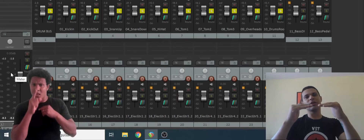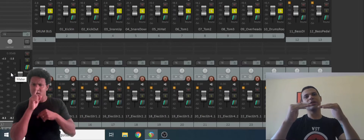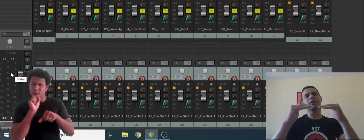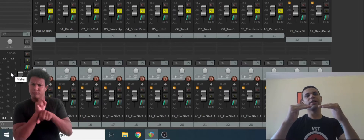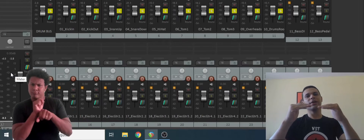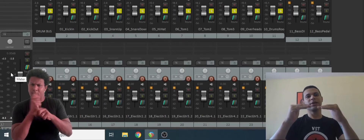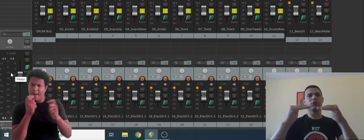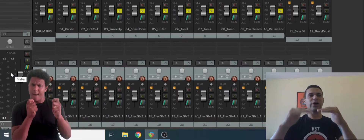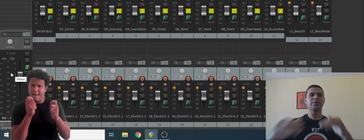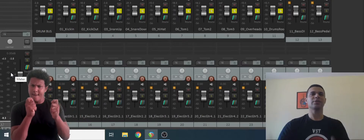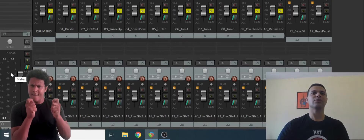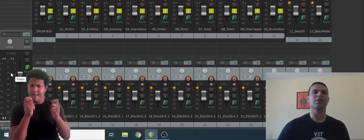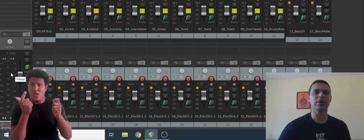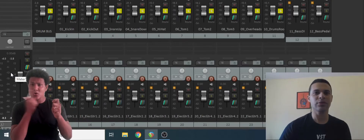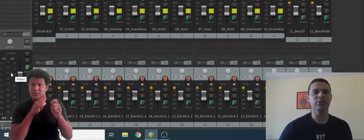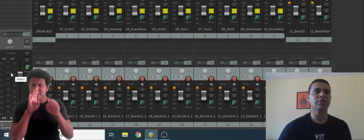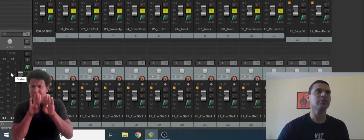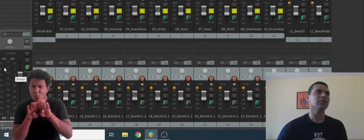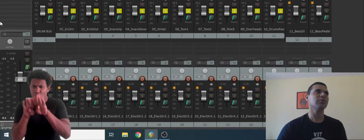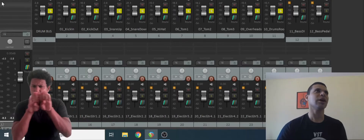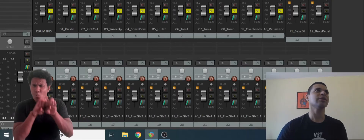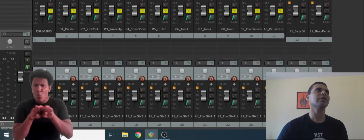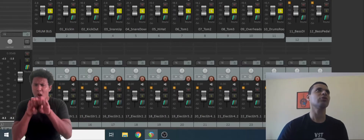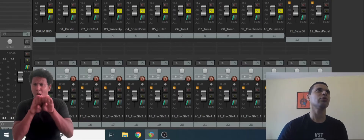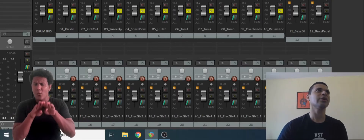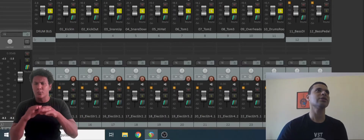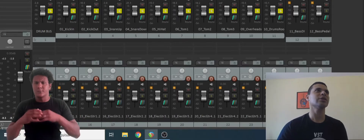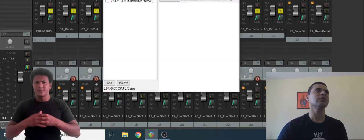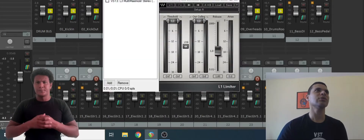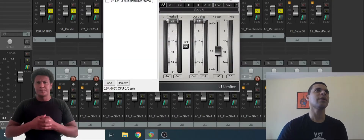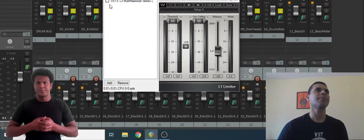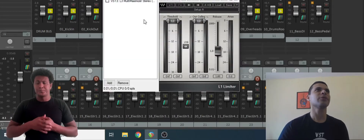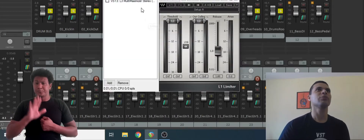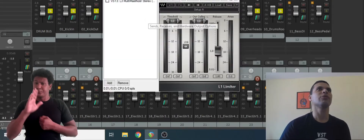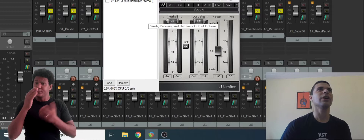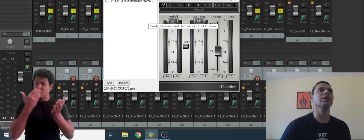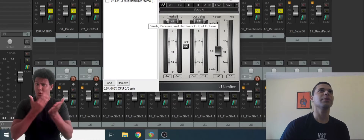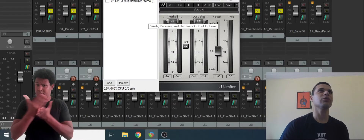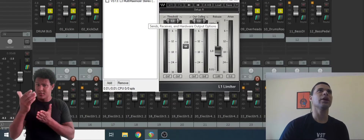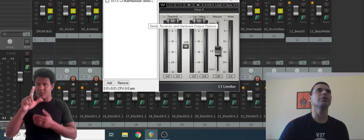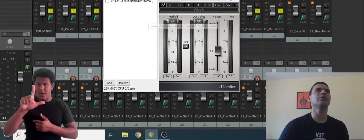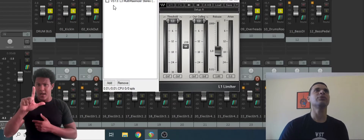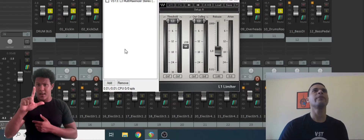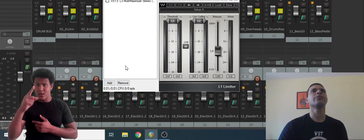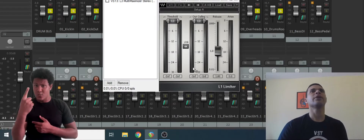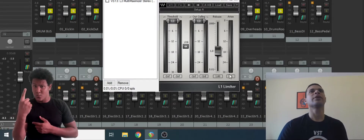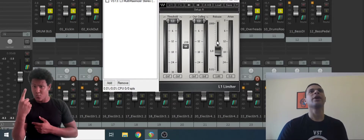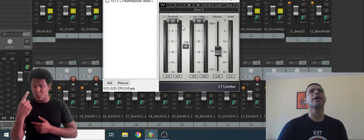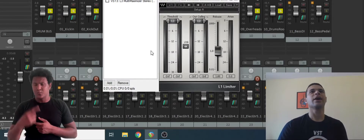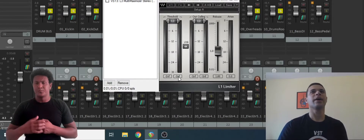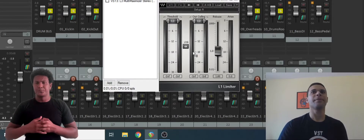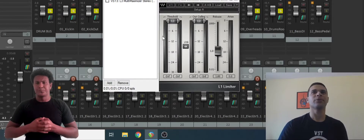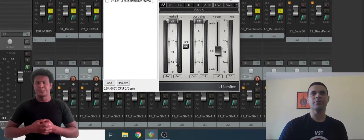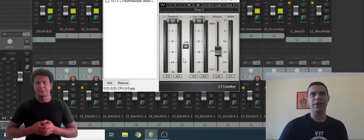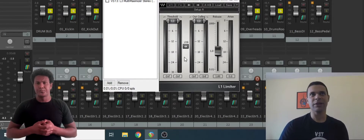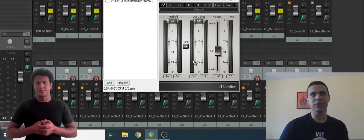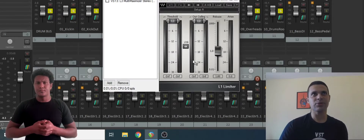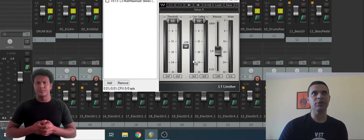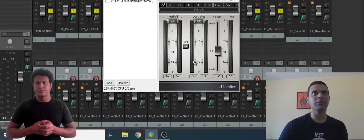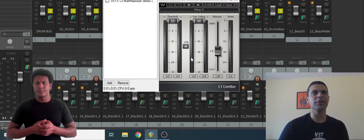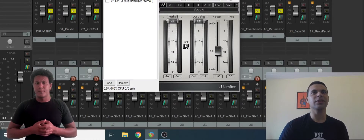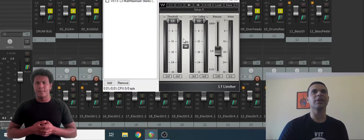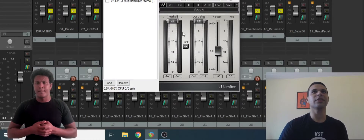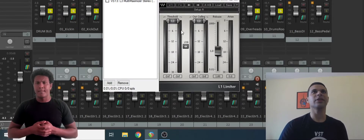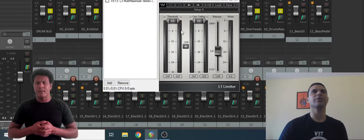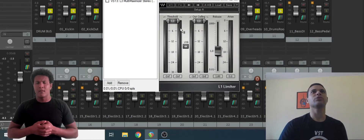todos ali iguaizinho, certo? Vamos lá então, começando, como eu falei, pelo L1. Os parâmetros